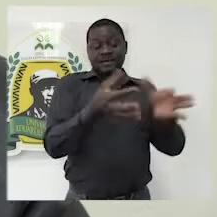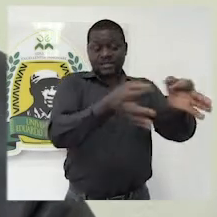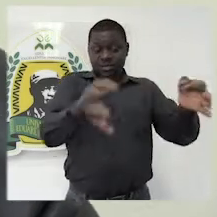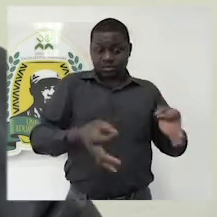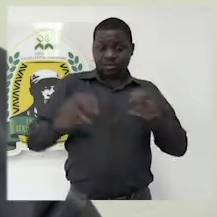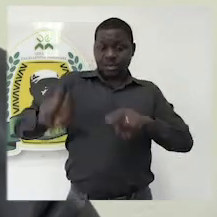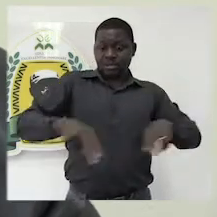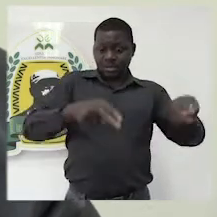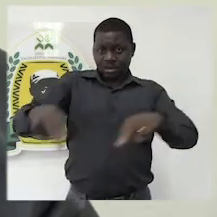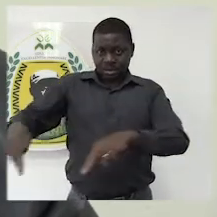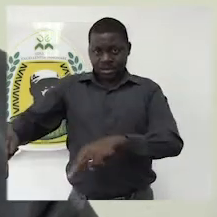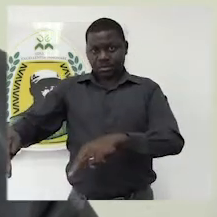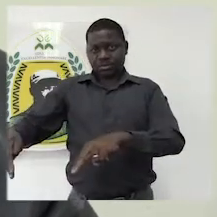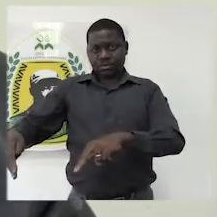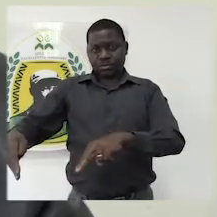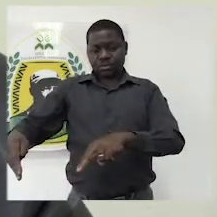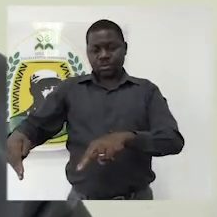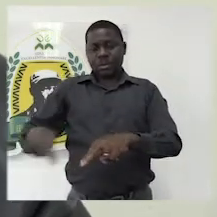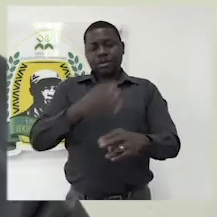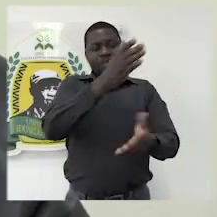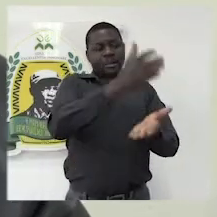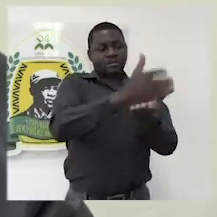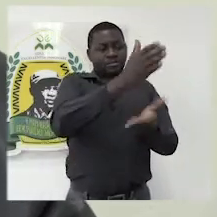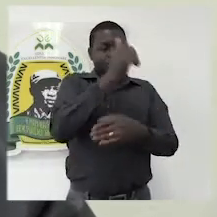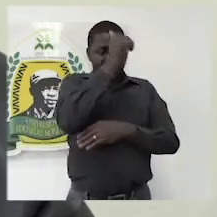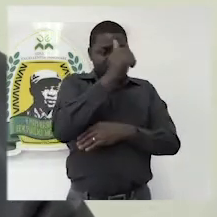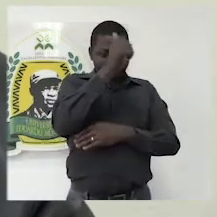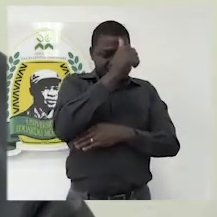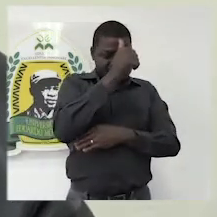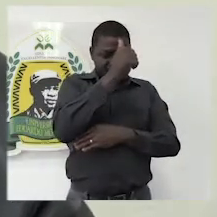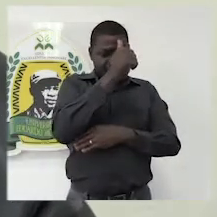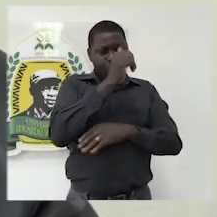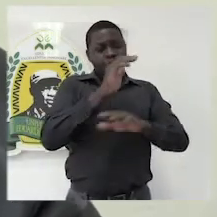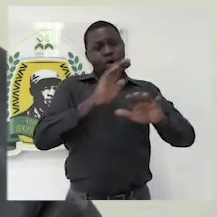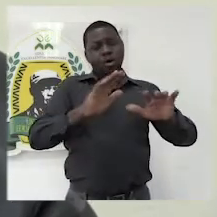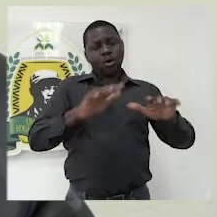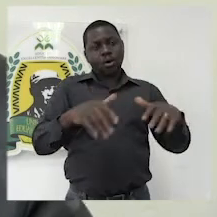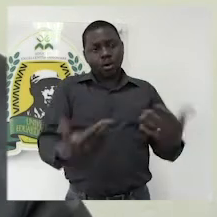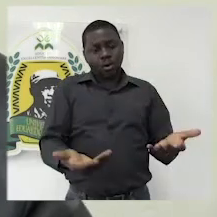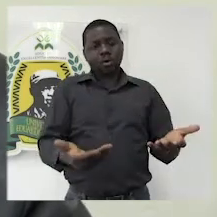protocolo específico para as provas universitárias, ou